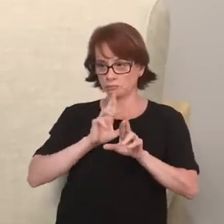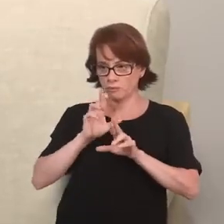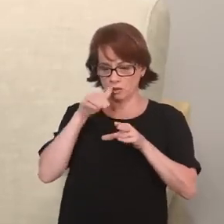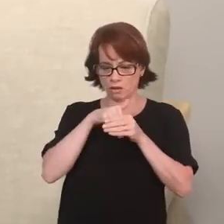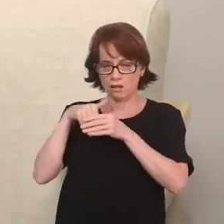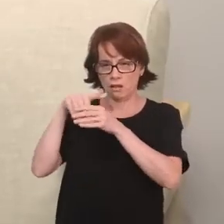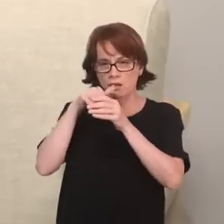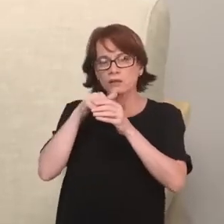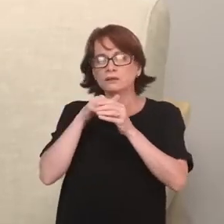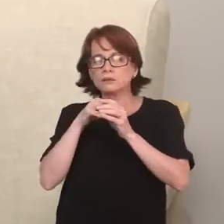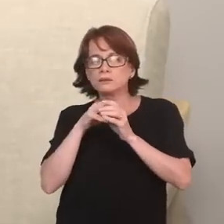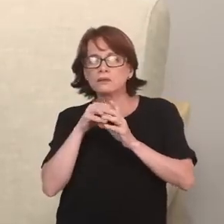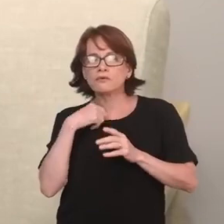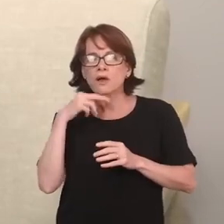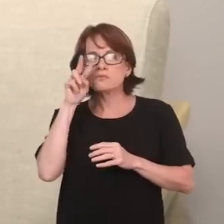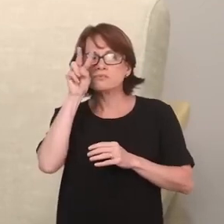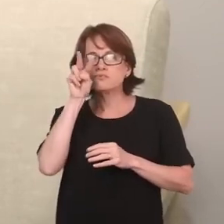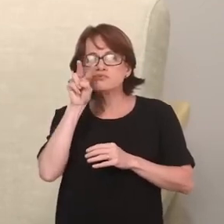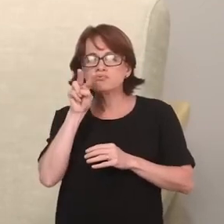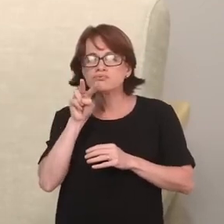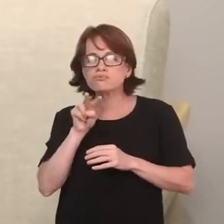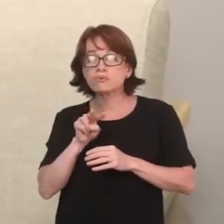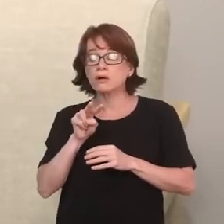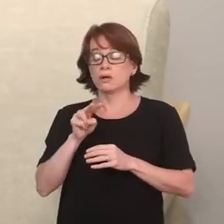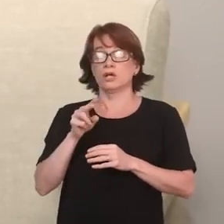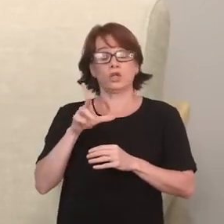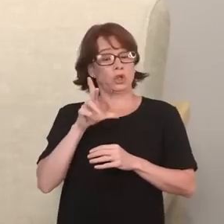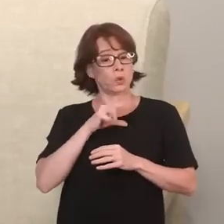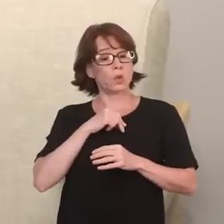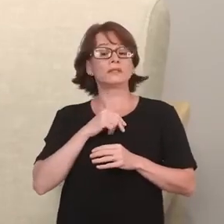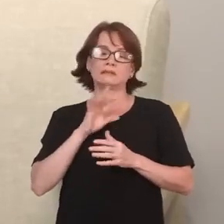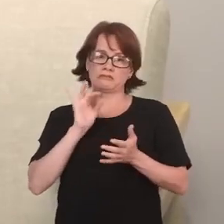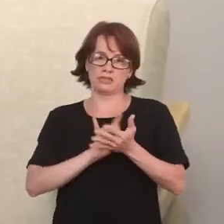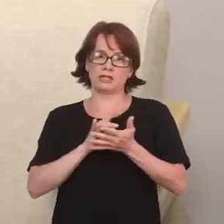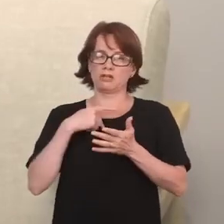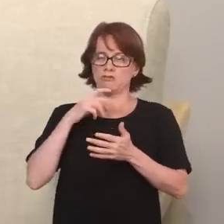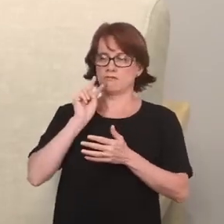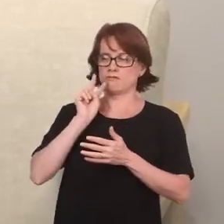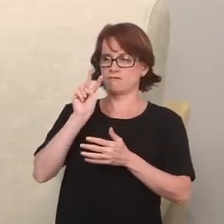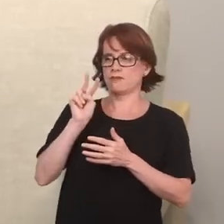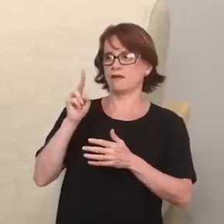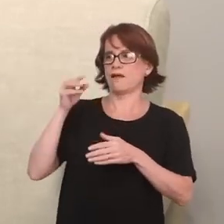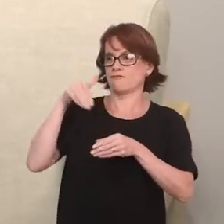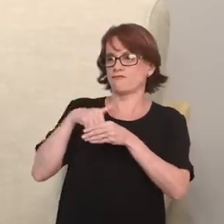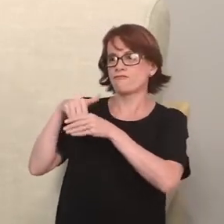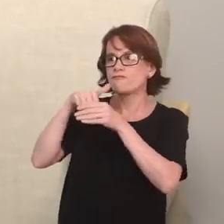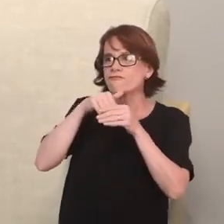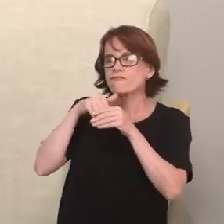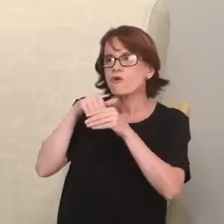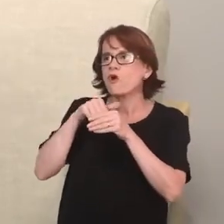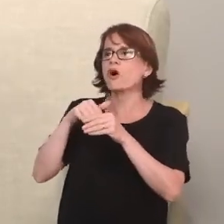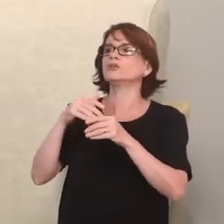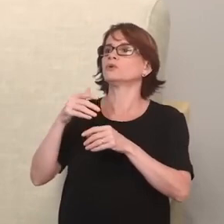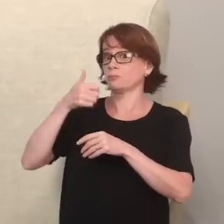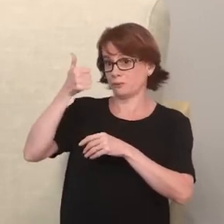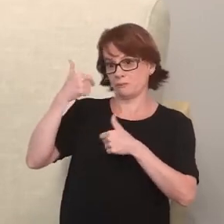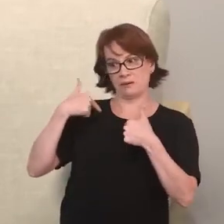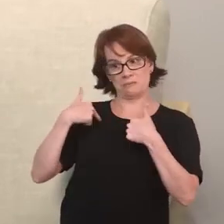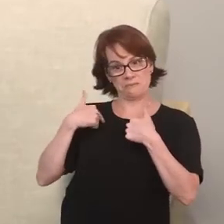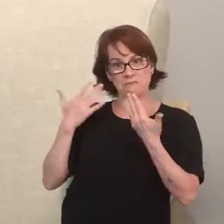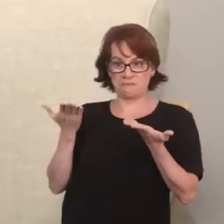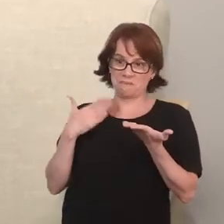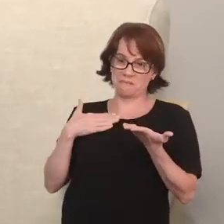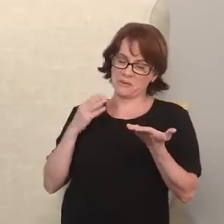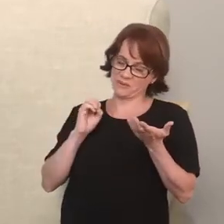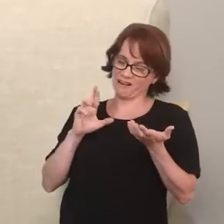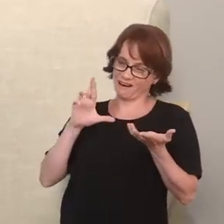vi a minha eleição, lógico, fiquei super feliz e impressionada com o número de votos. E aí eu fiquei naquela torcida muito grande, né,